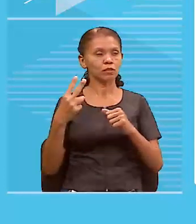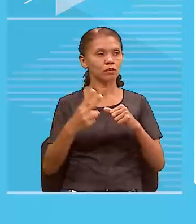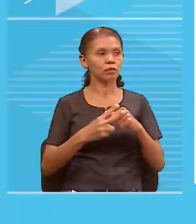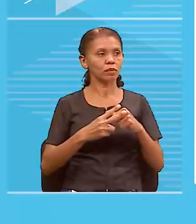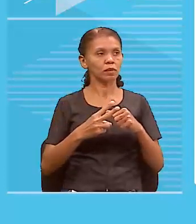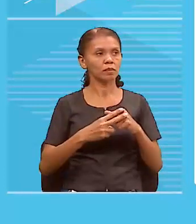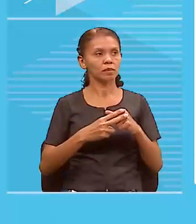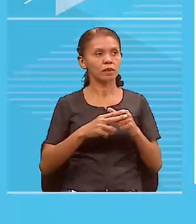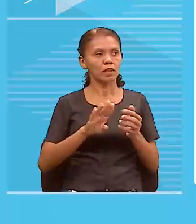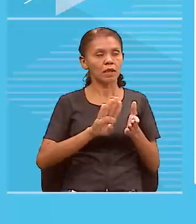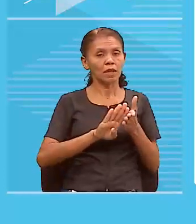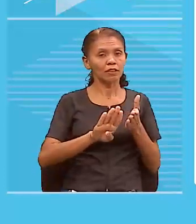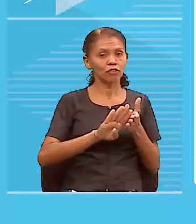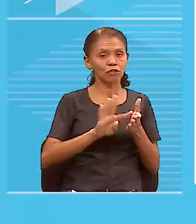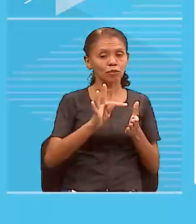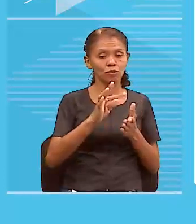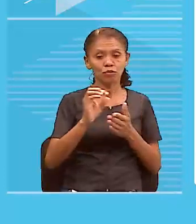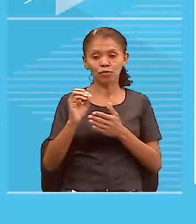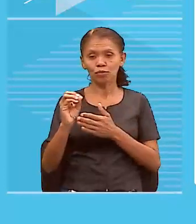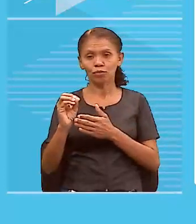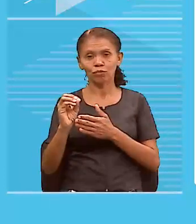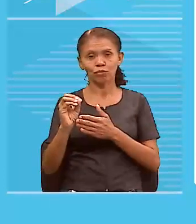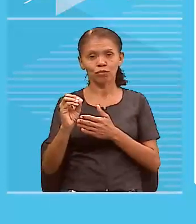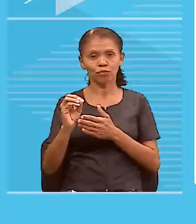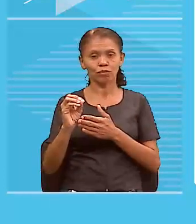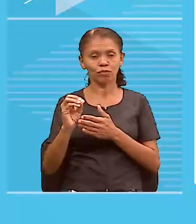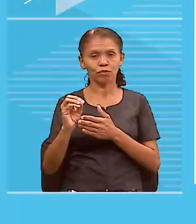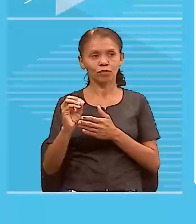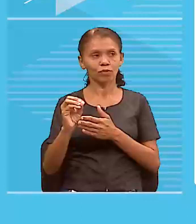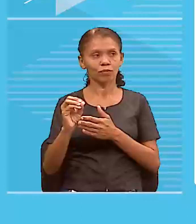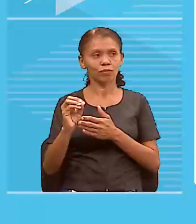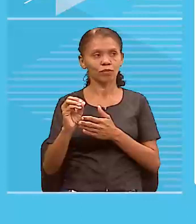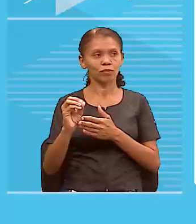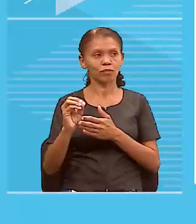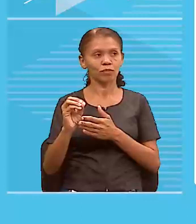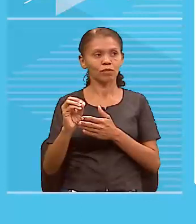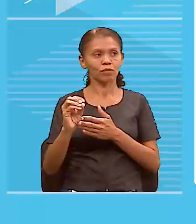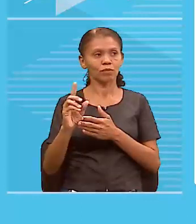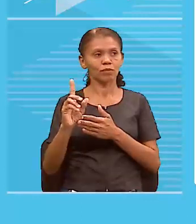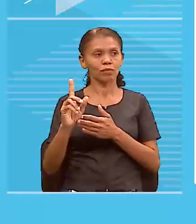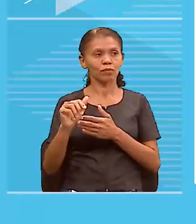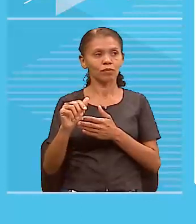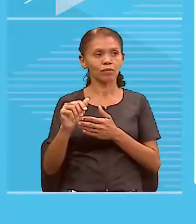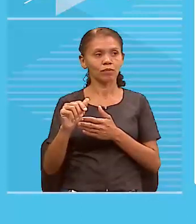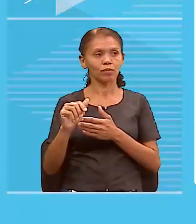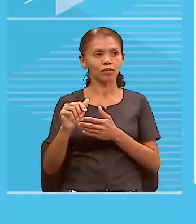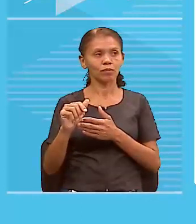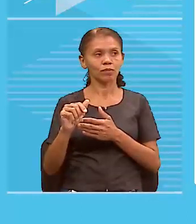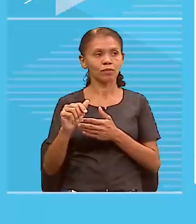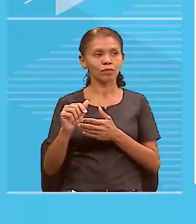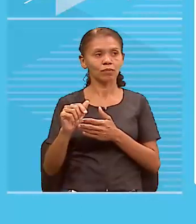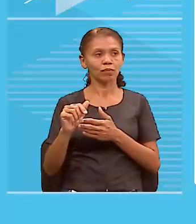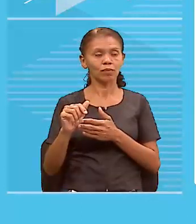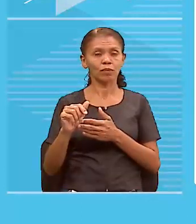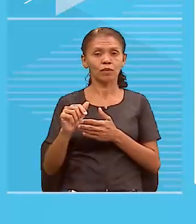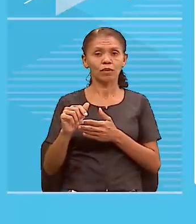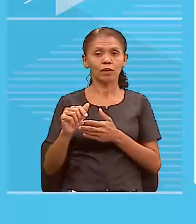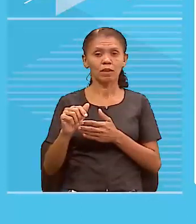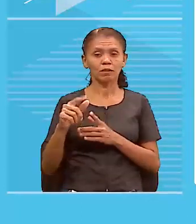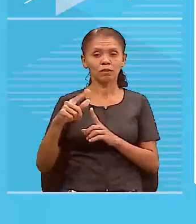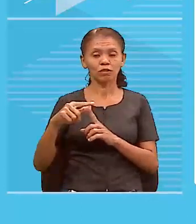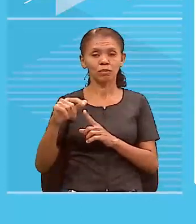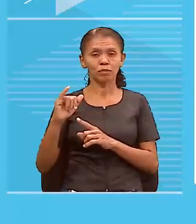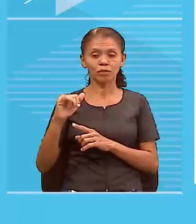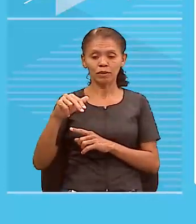o E aí eu deixo o verbo base ali ele está no ponto de ou fazer o imperativo ou